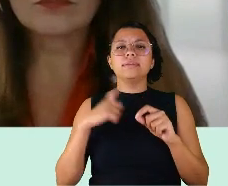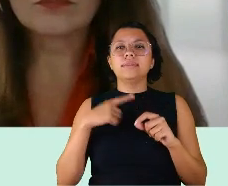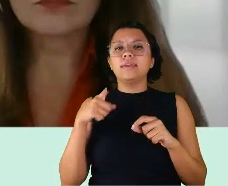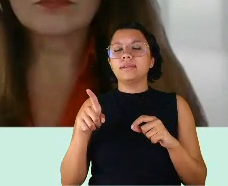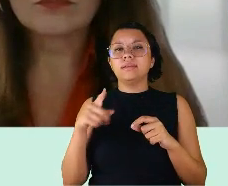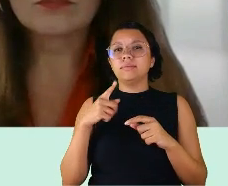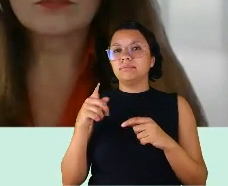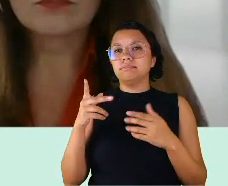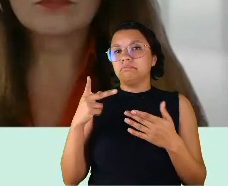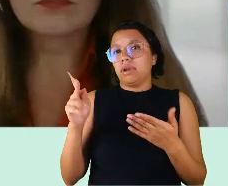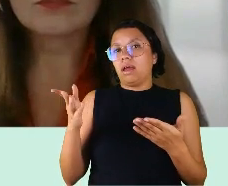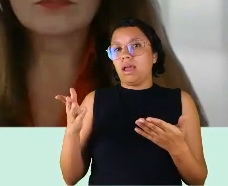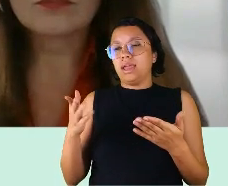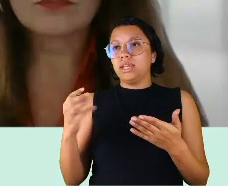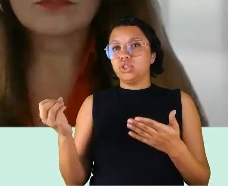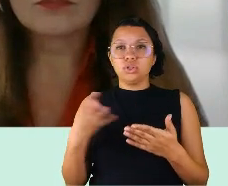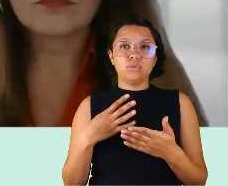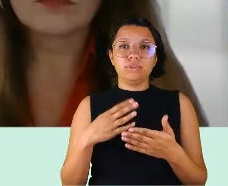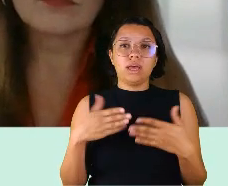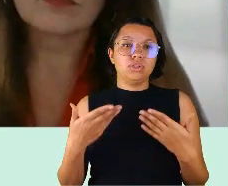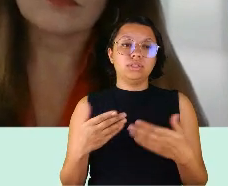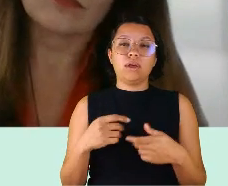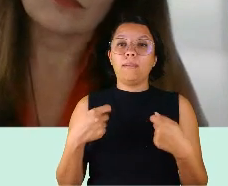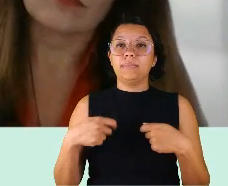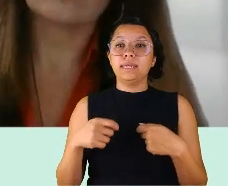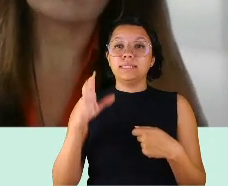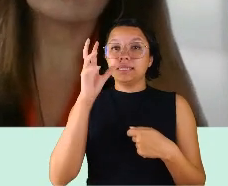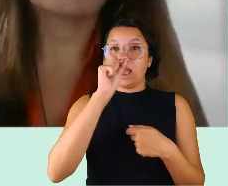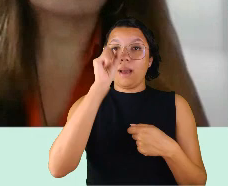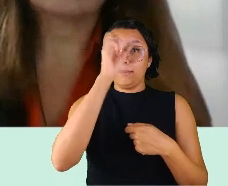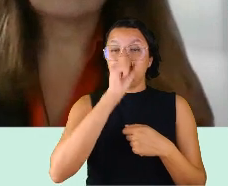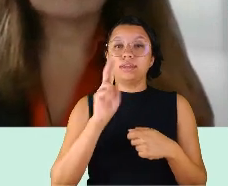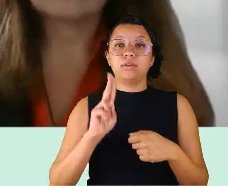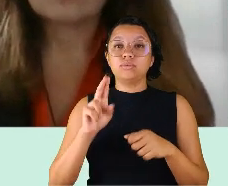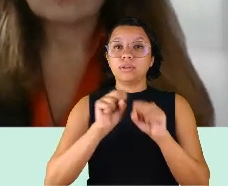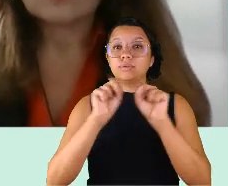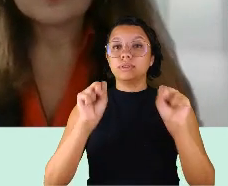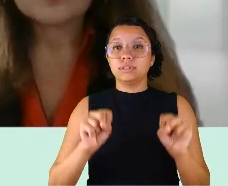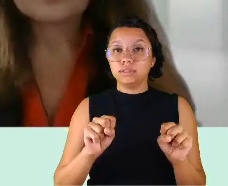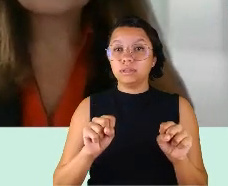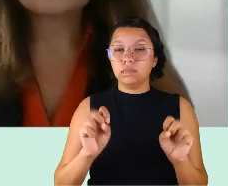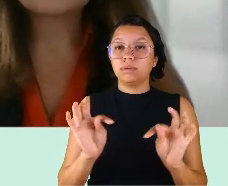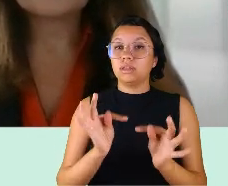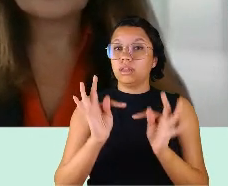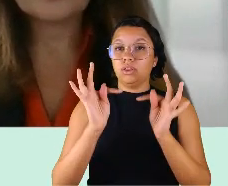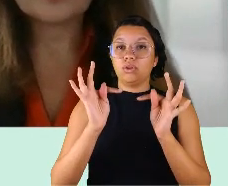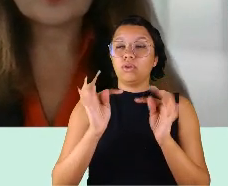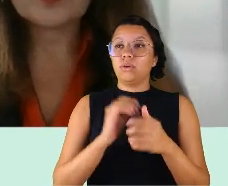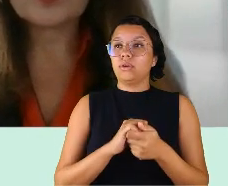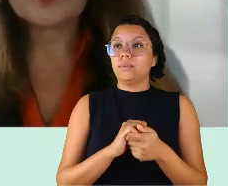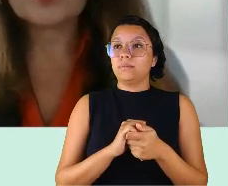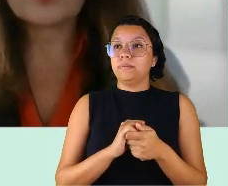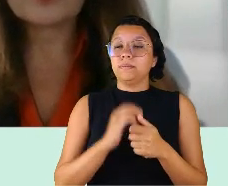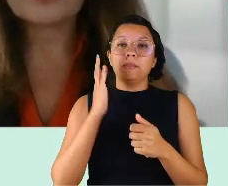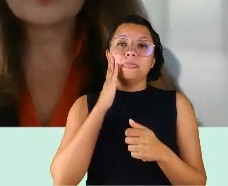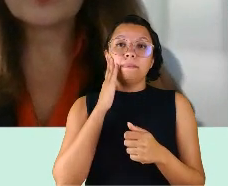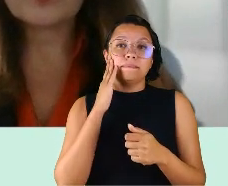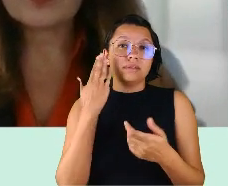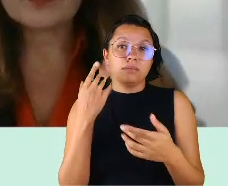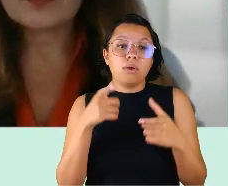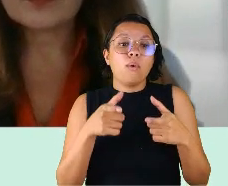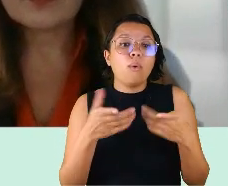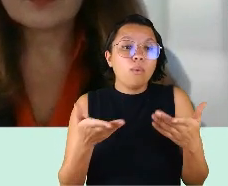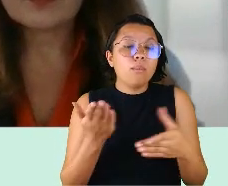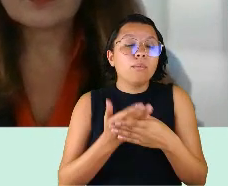ele, né, de novidade. Então, precisa aprender a usar o sistema eletrônico para saber tocar o processo. Não,